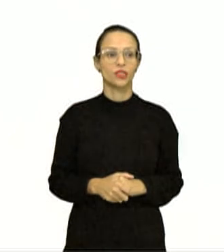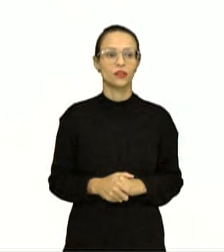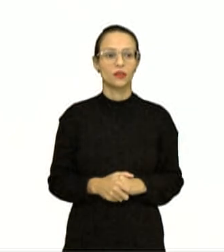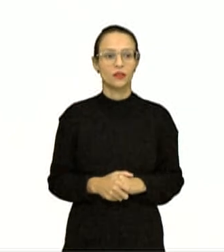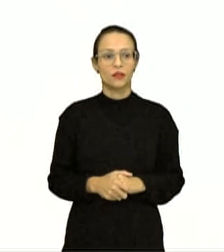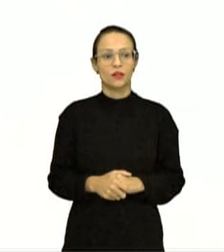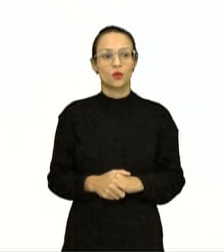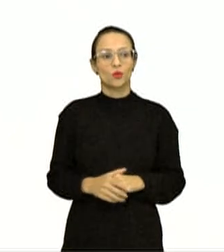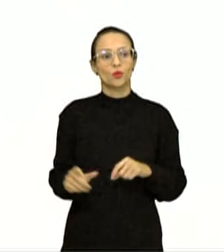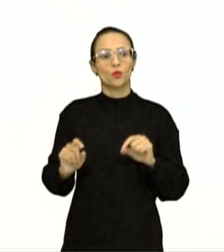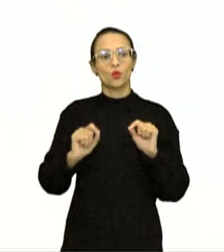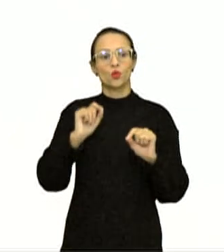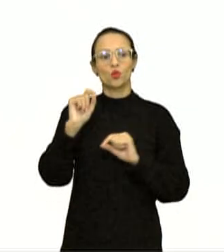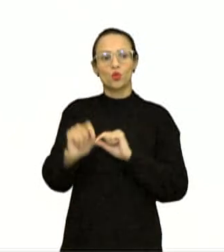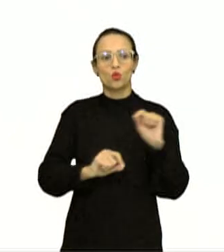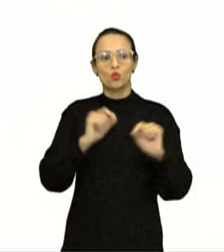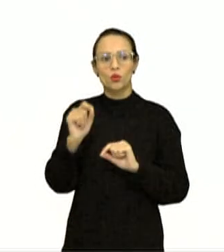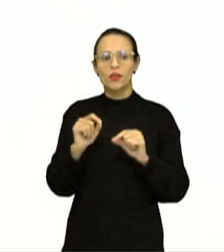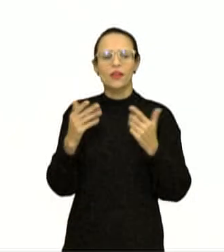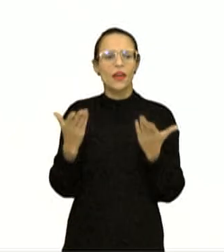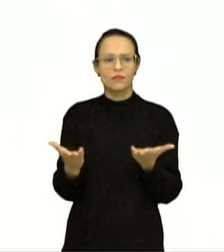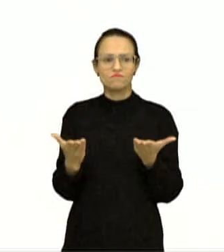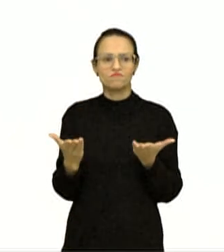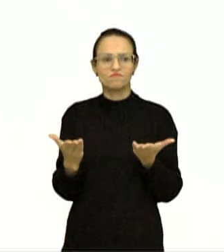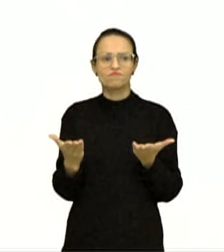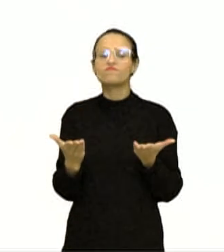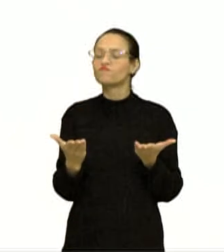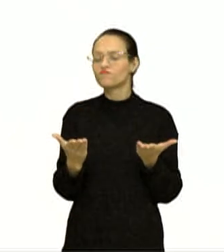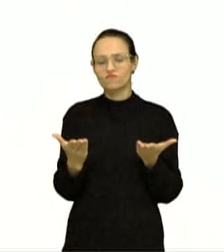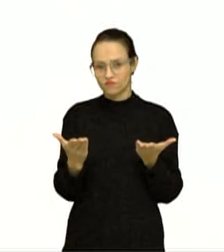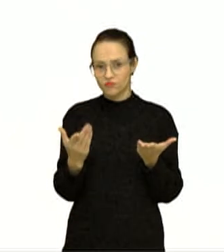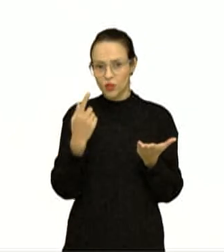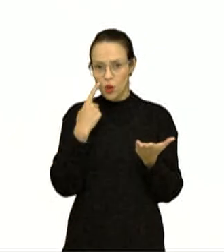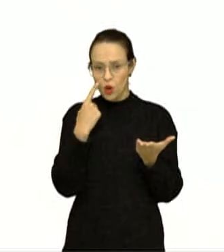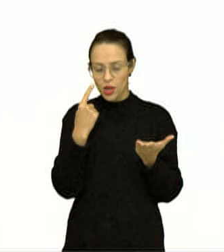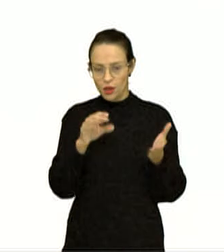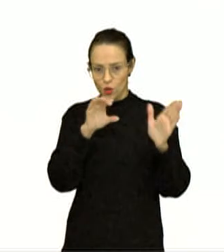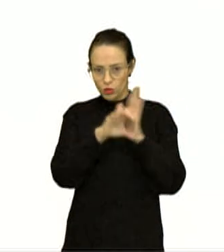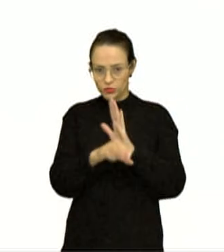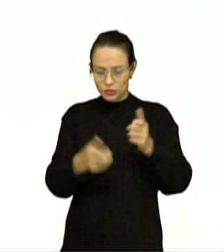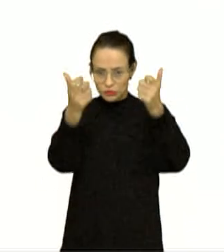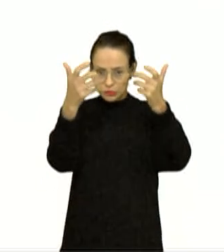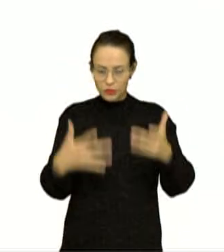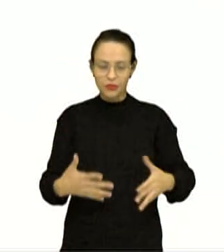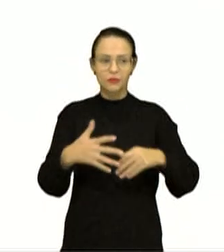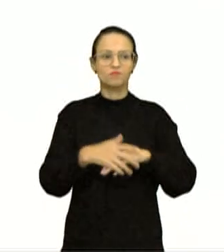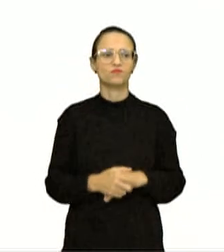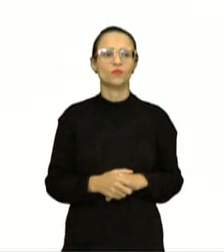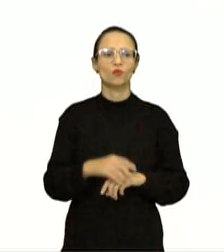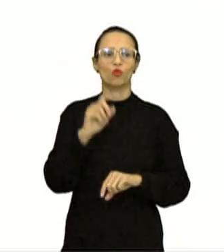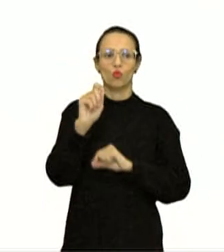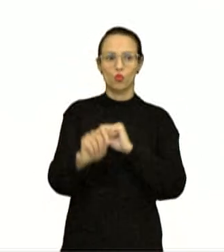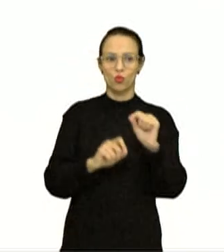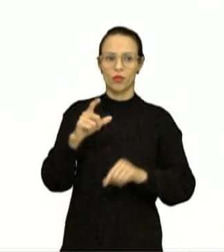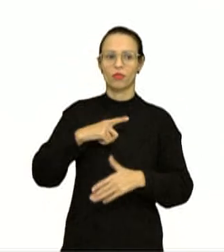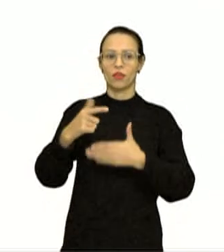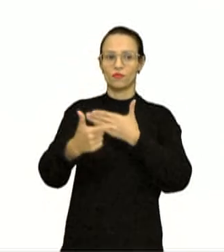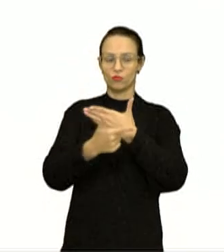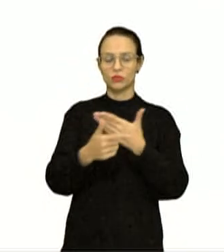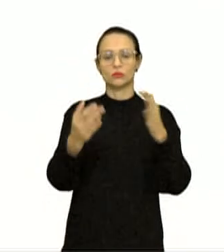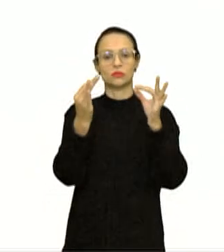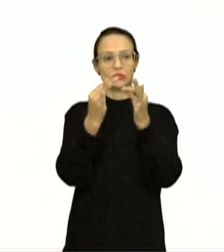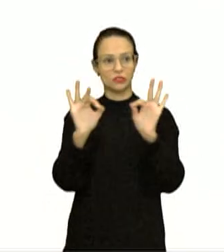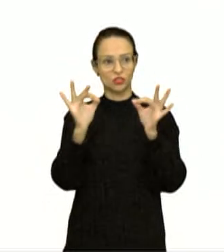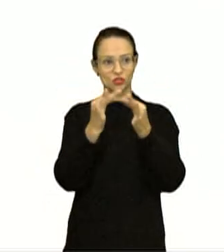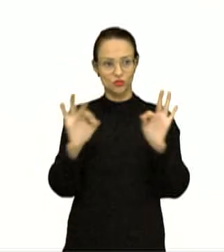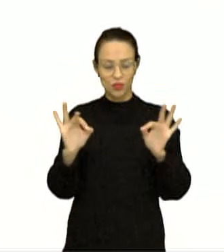E o que é uma oração adverbial? Vamos a uma definição mais concreta. É aquela que exerce a função sintática